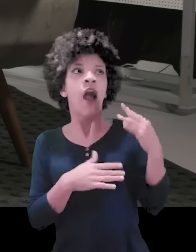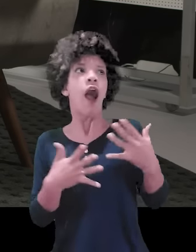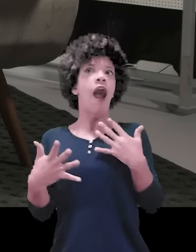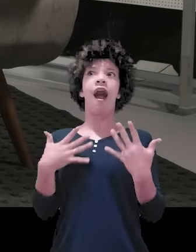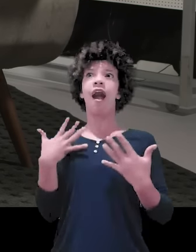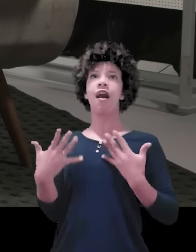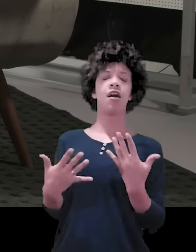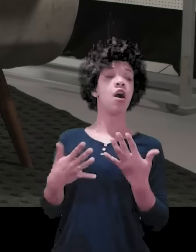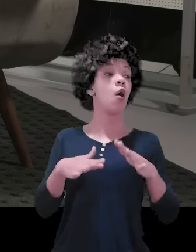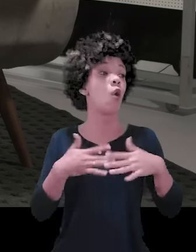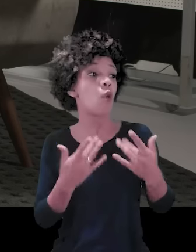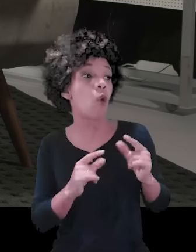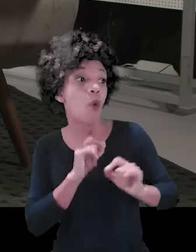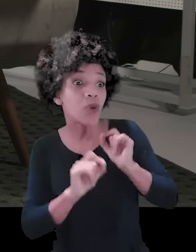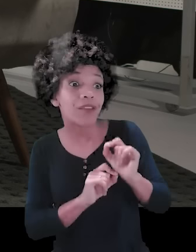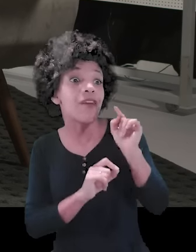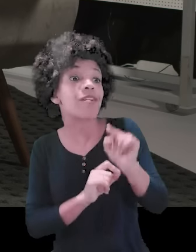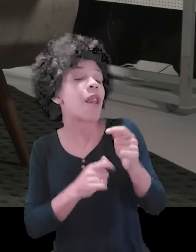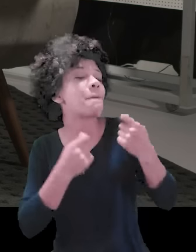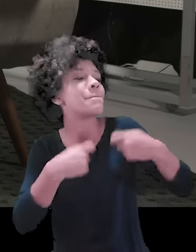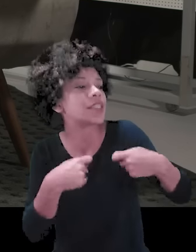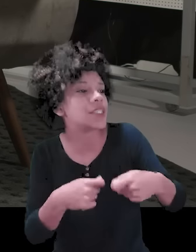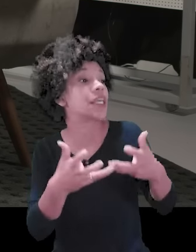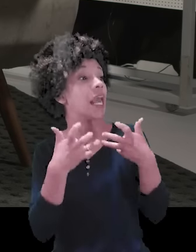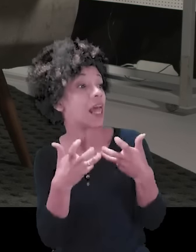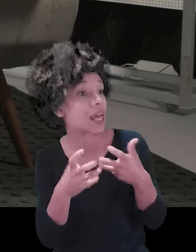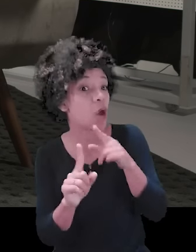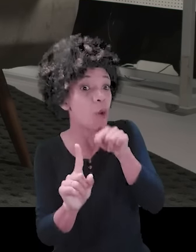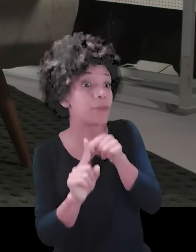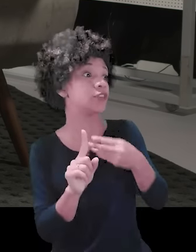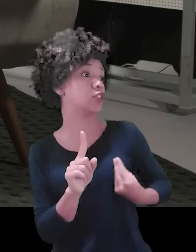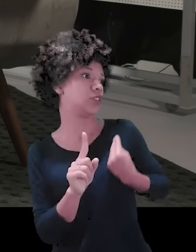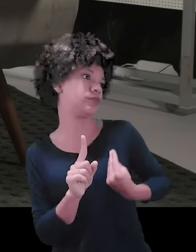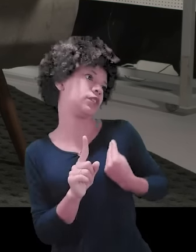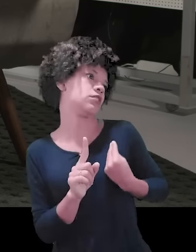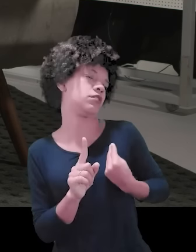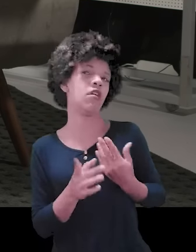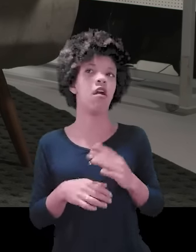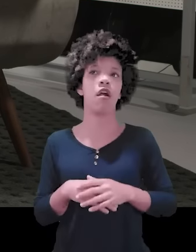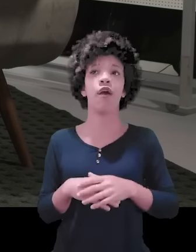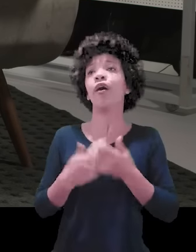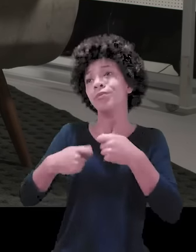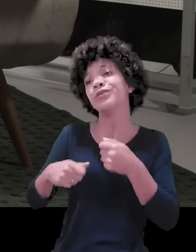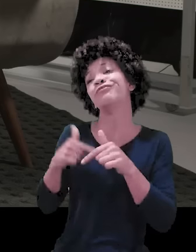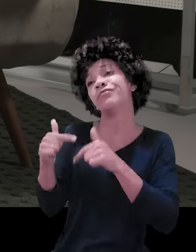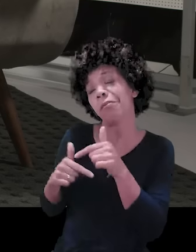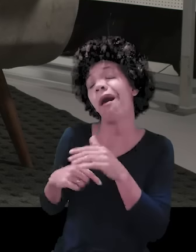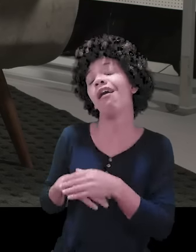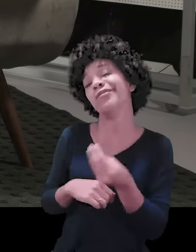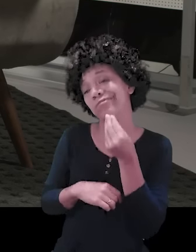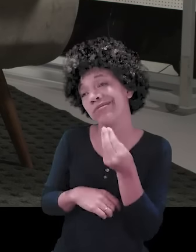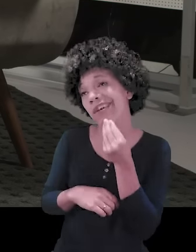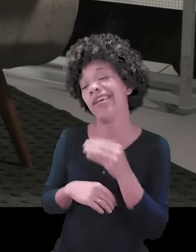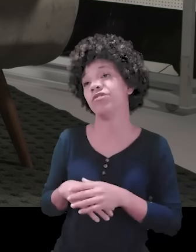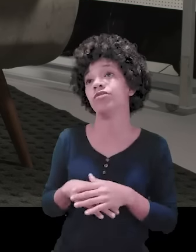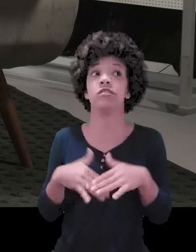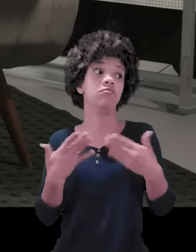com a necessidade daquela pessoa com borra eu preciso de emprego né então